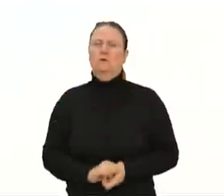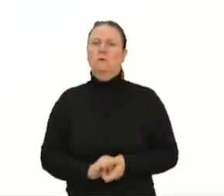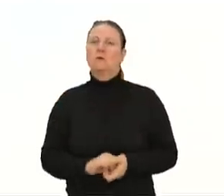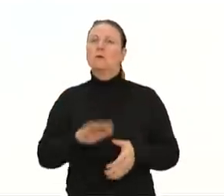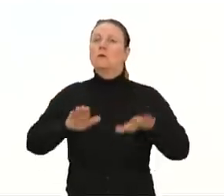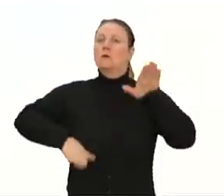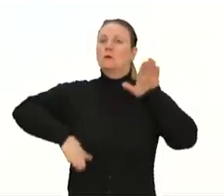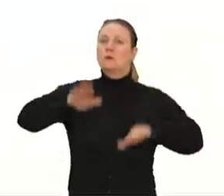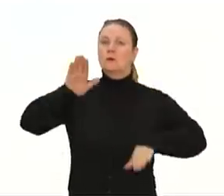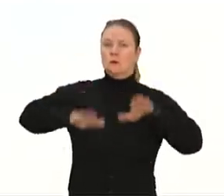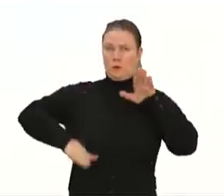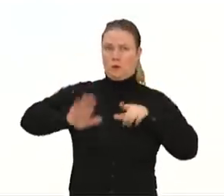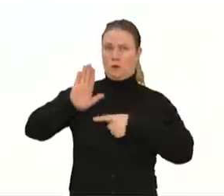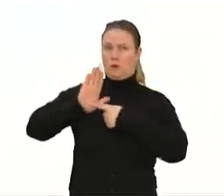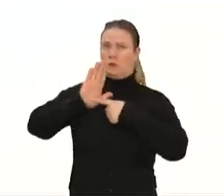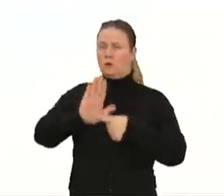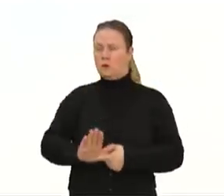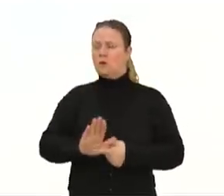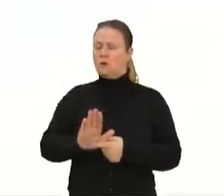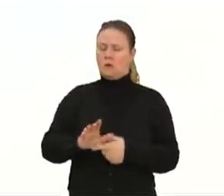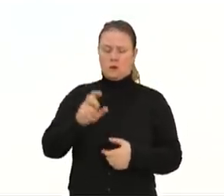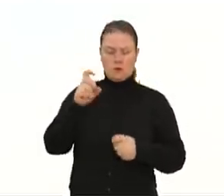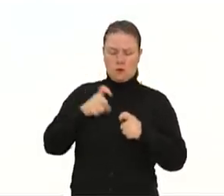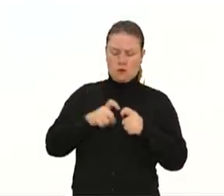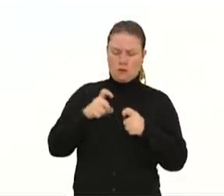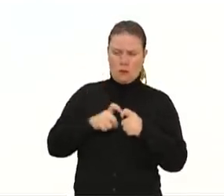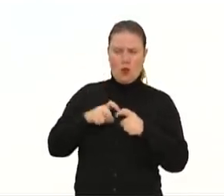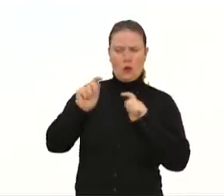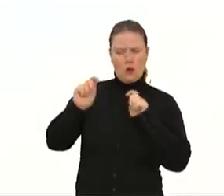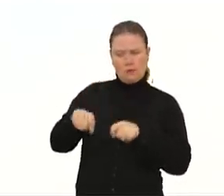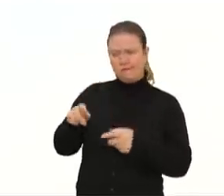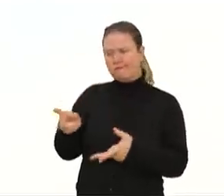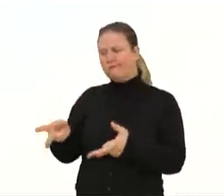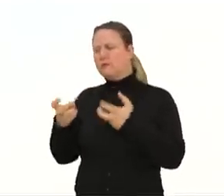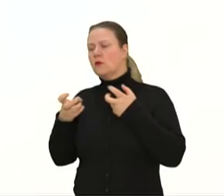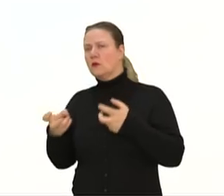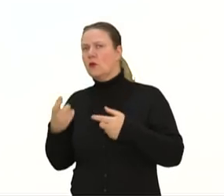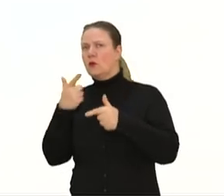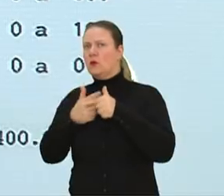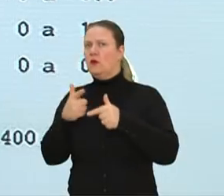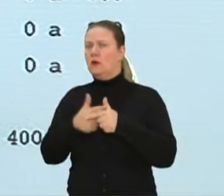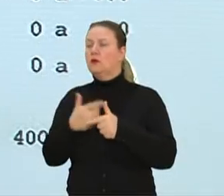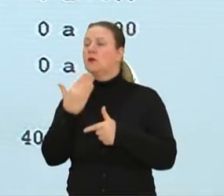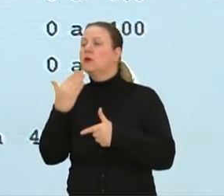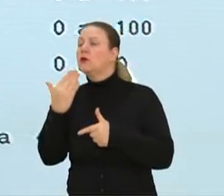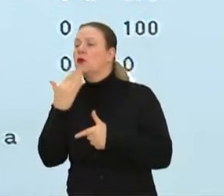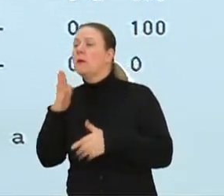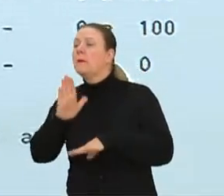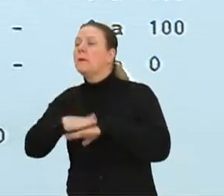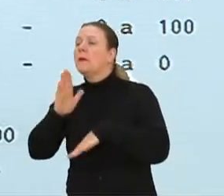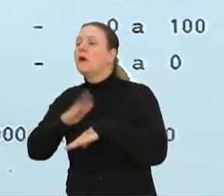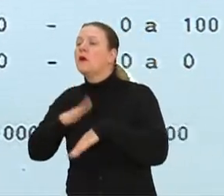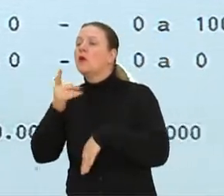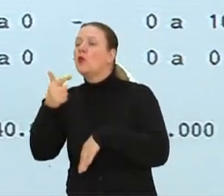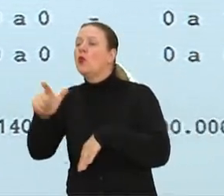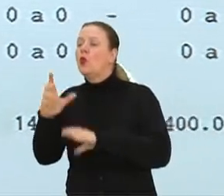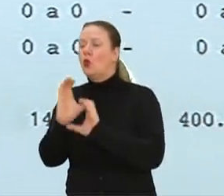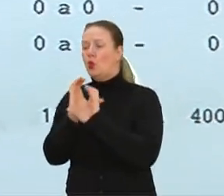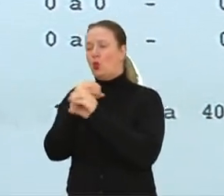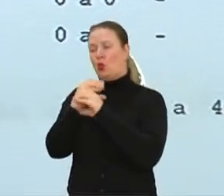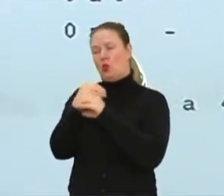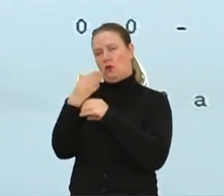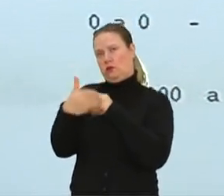aqui, né, o médico pode entender que ela tem algum problema e vai solicitar mais exames a ela. E também no